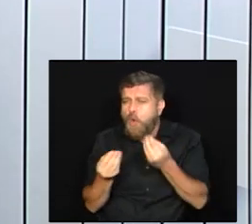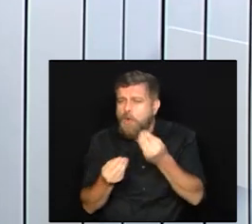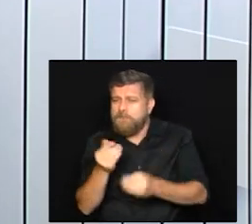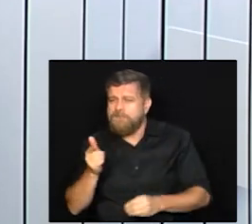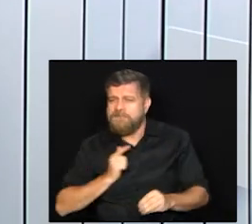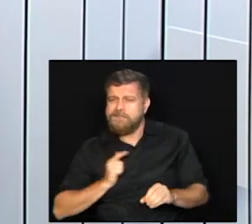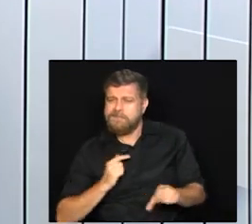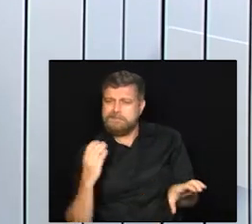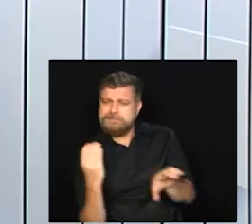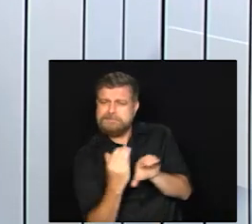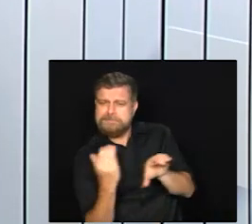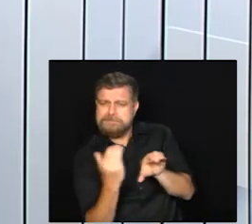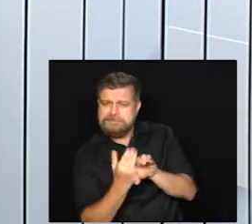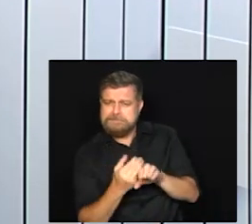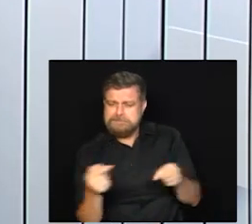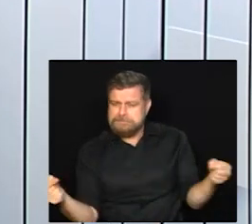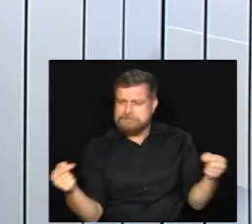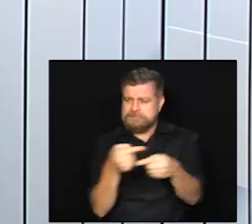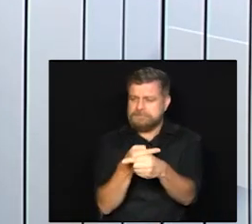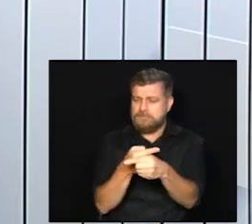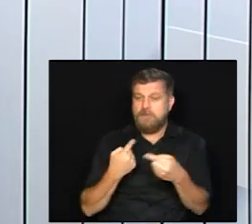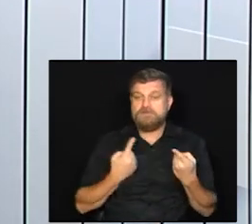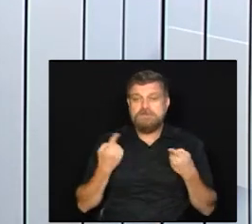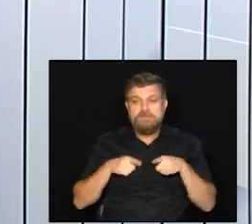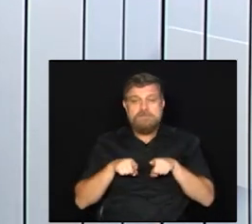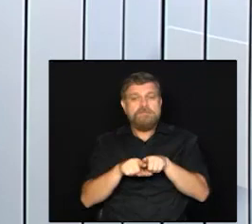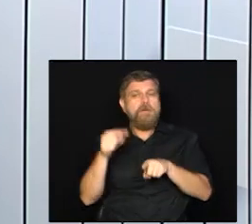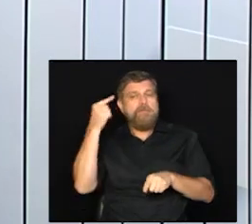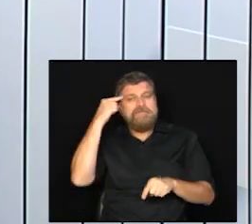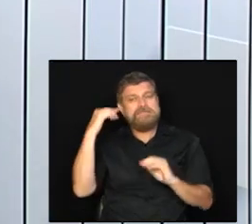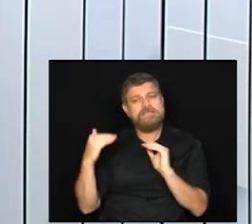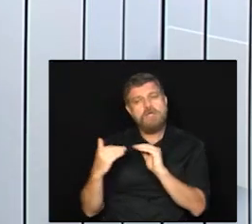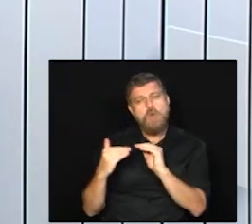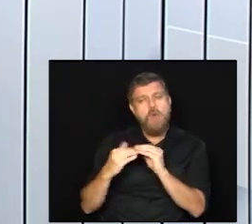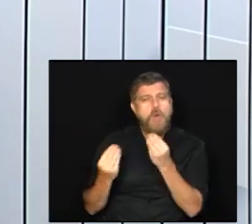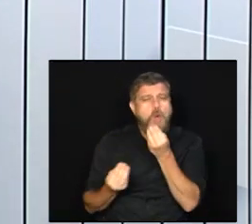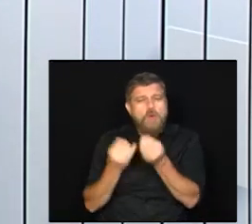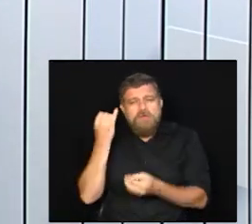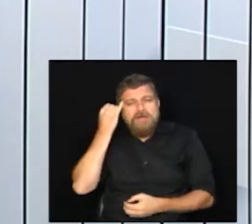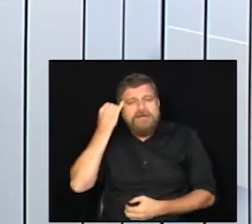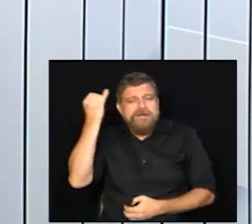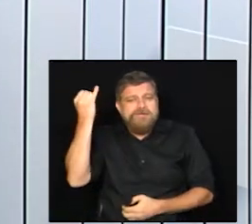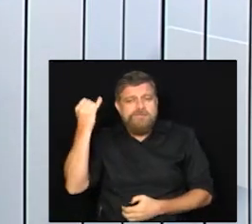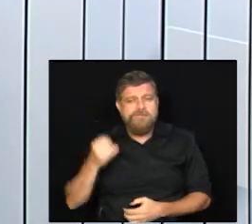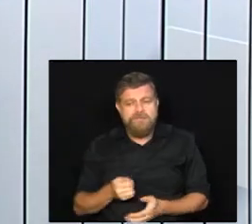alguma discussão? Vocês estavam muito bem alinhados? Como é que surgiu essa ideia?